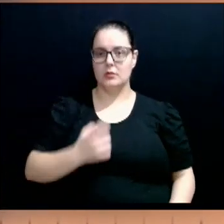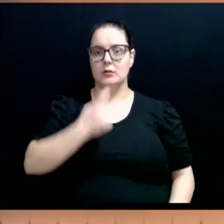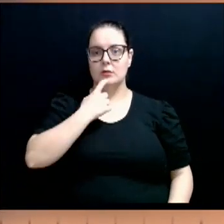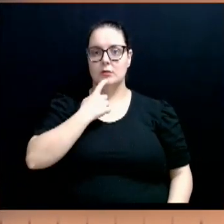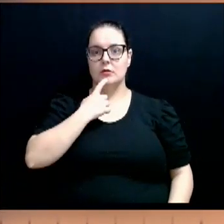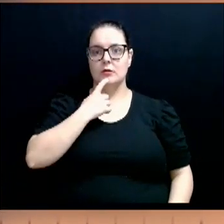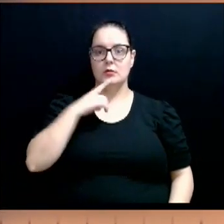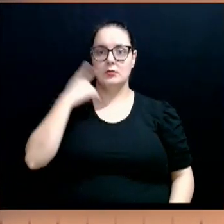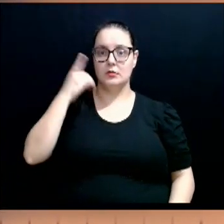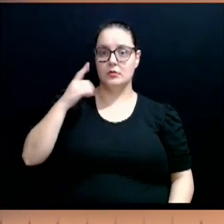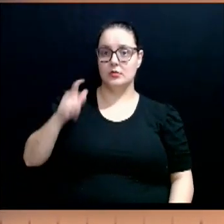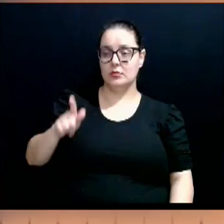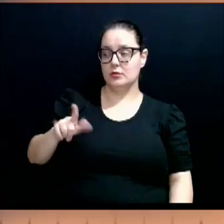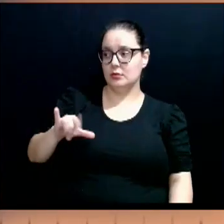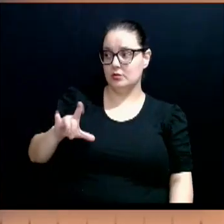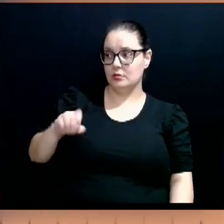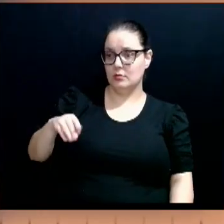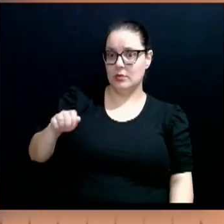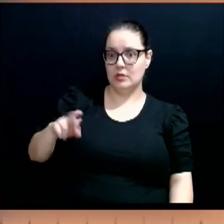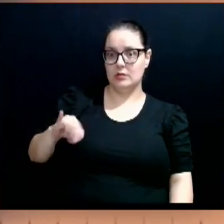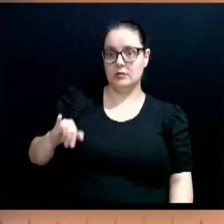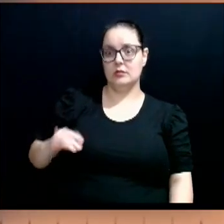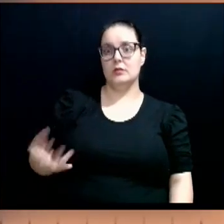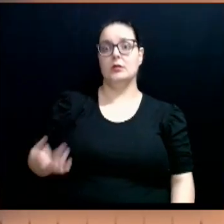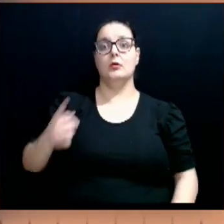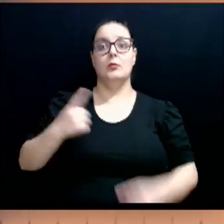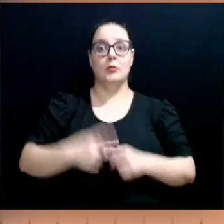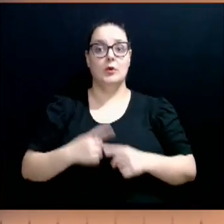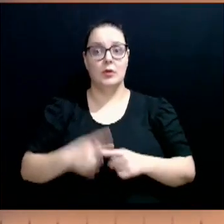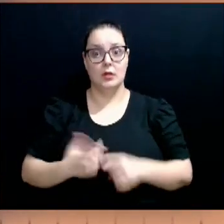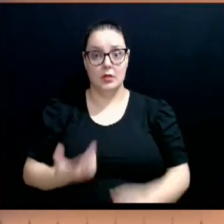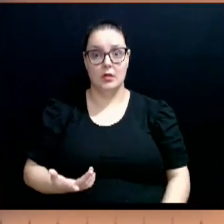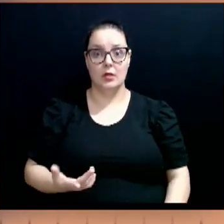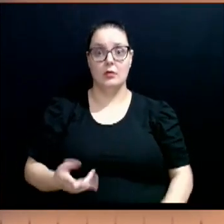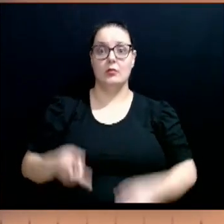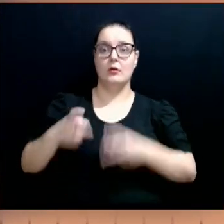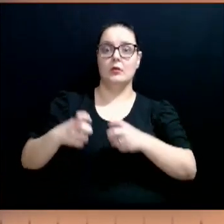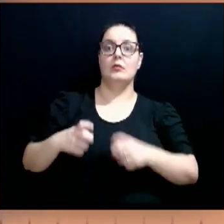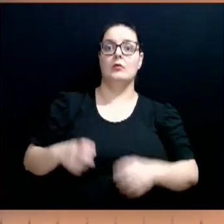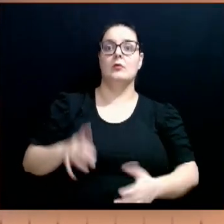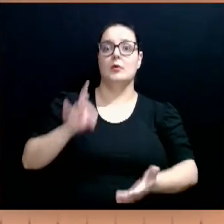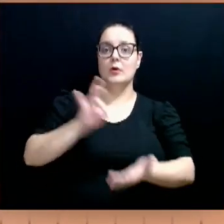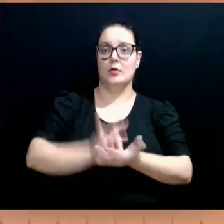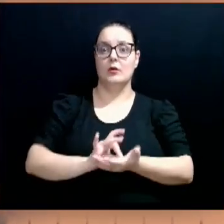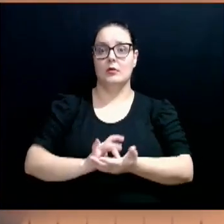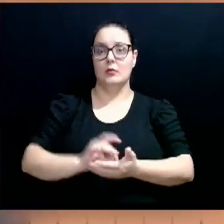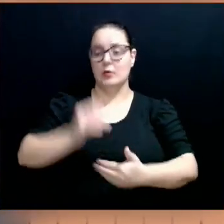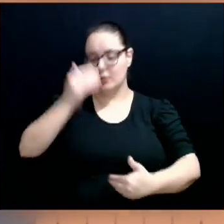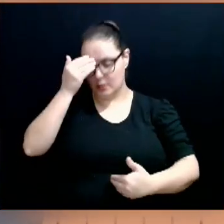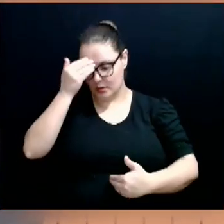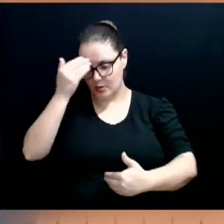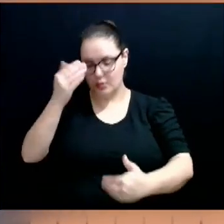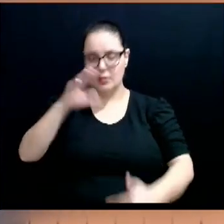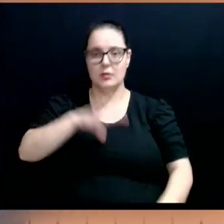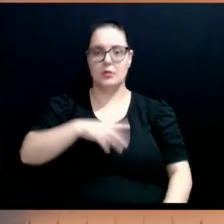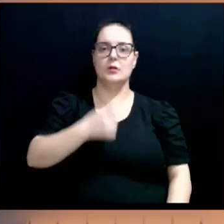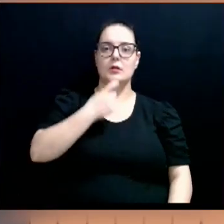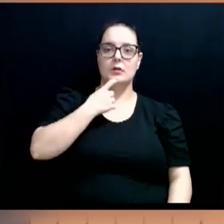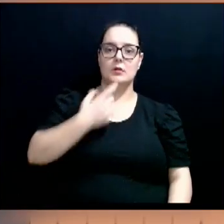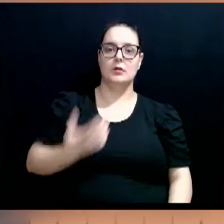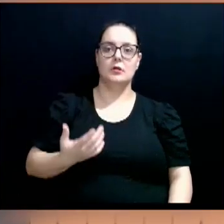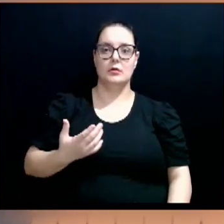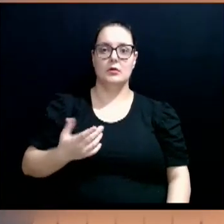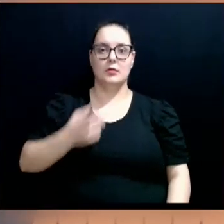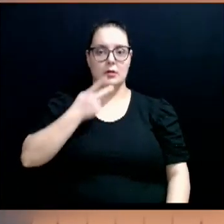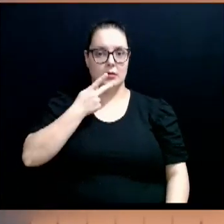porque trata-se de um reconhecimento oficial e de uma demonstração de gratidão da cidade de Campinas. Eu falo que